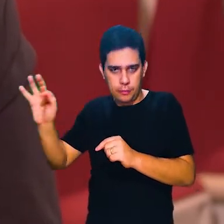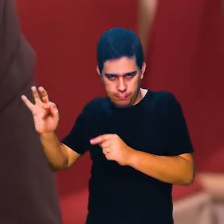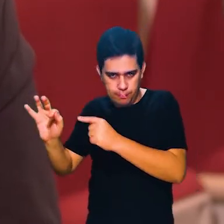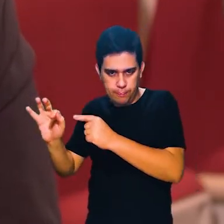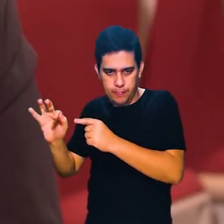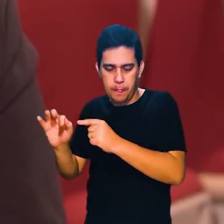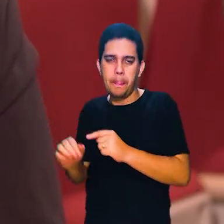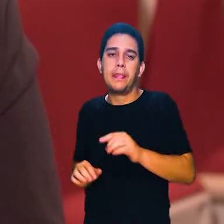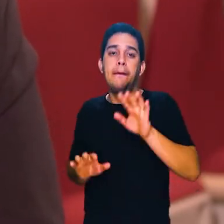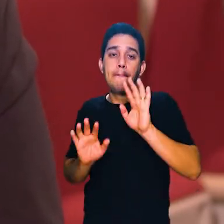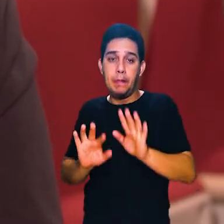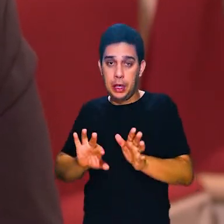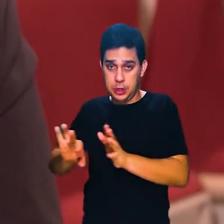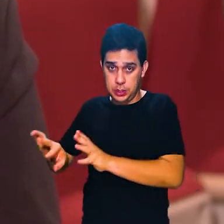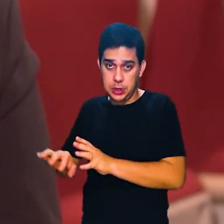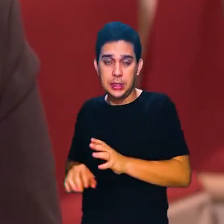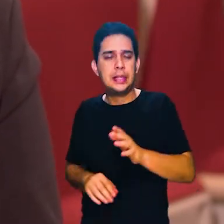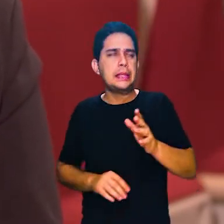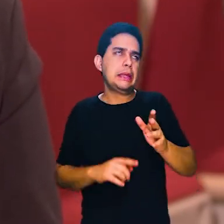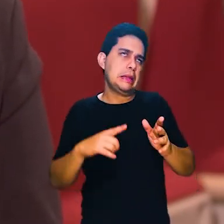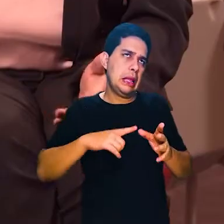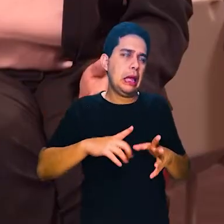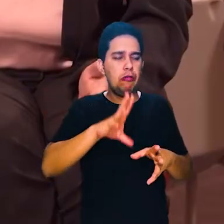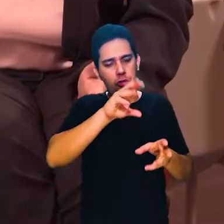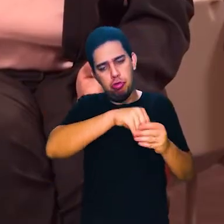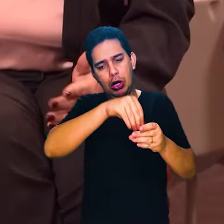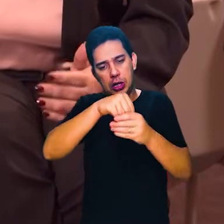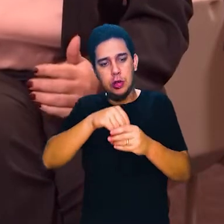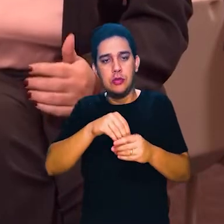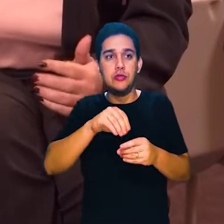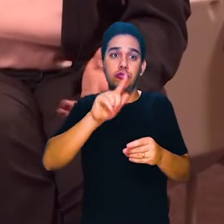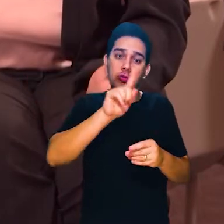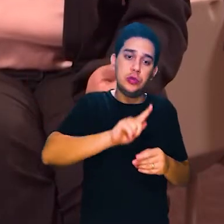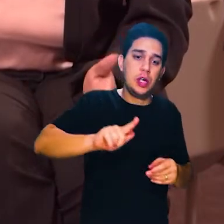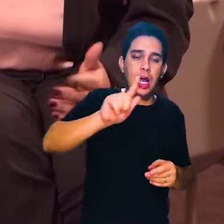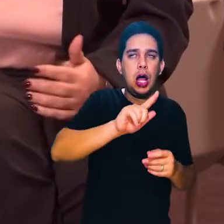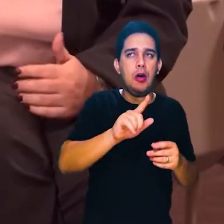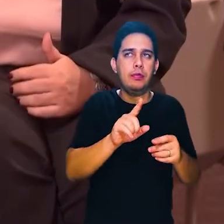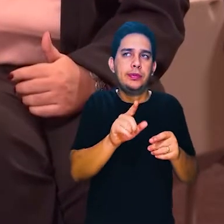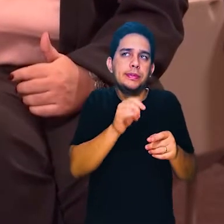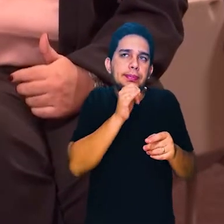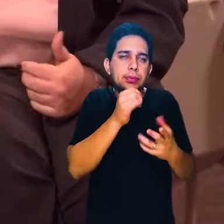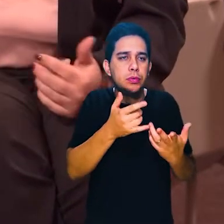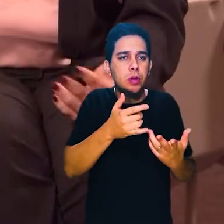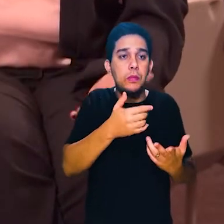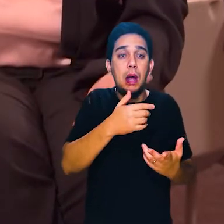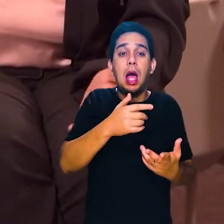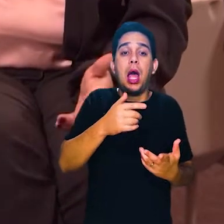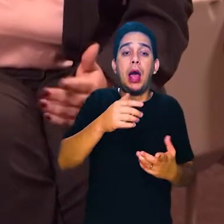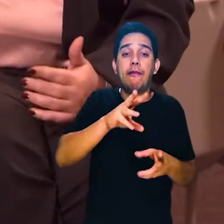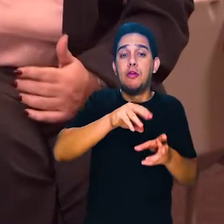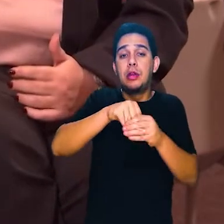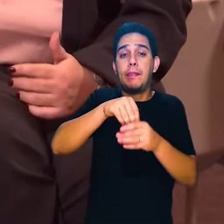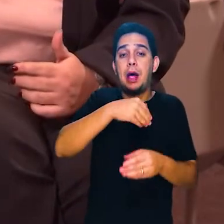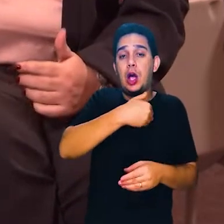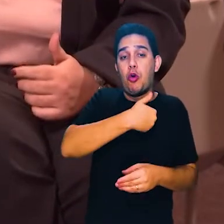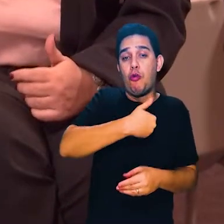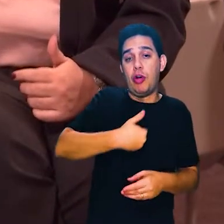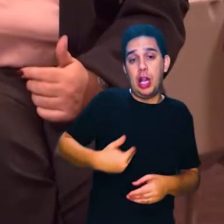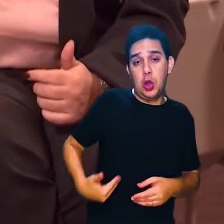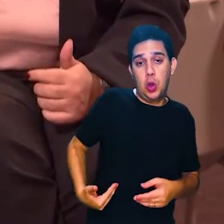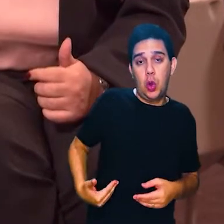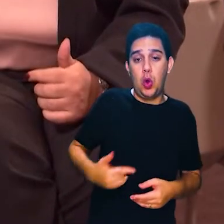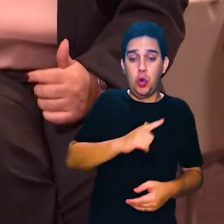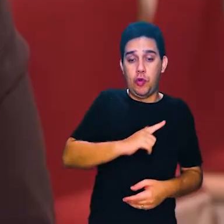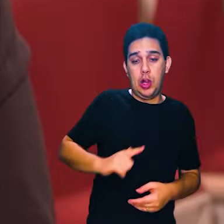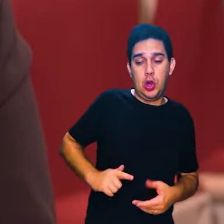de eleições também gerais, em que há candidatura para governadores, vice-governadores, deputados federais, deputados